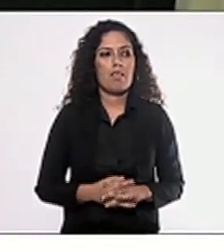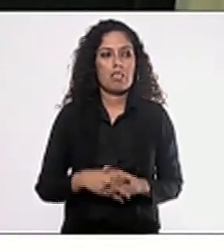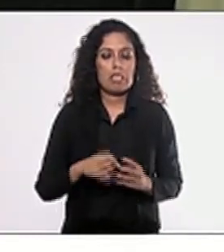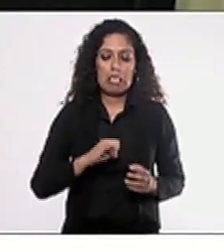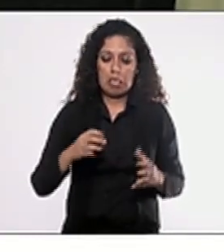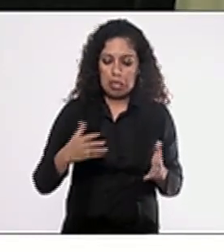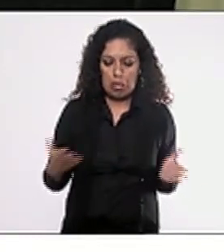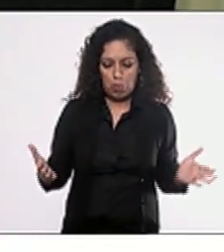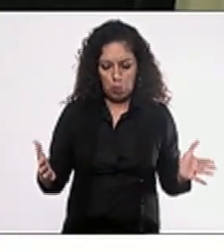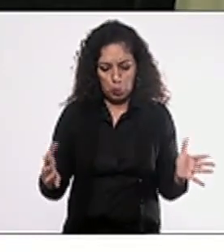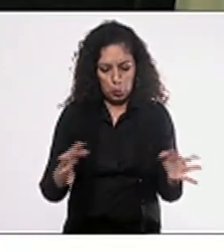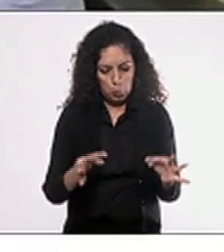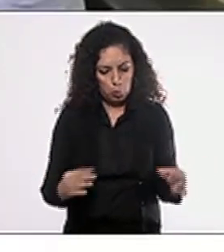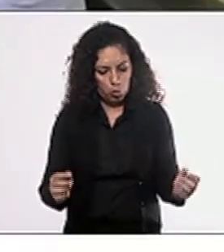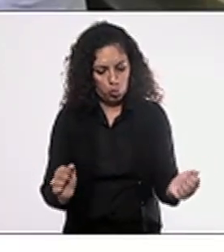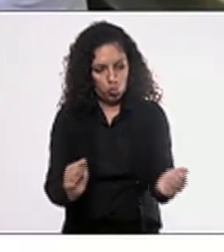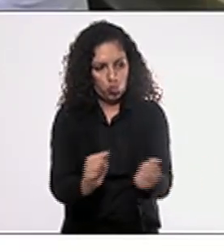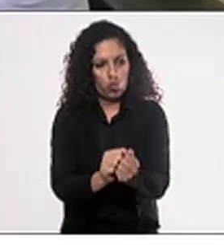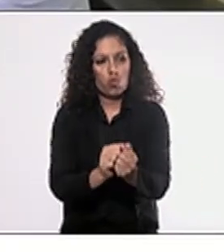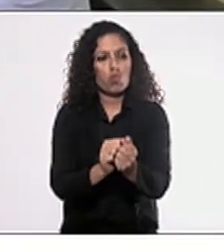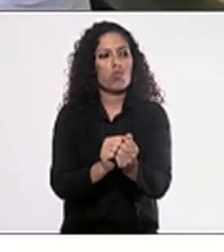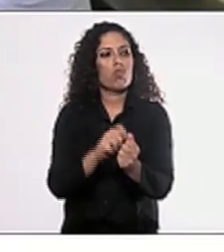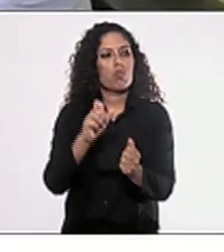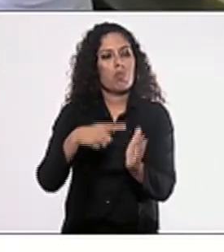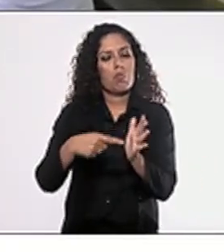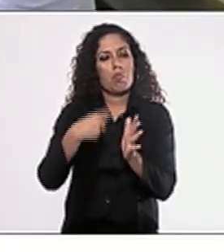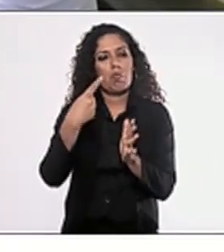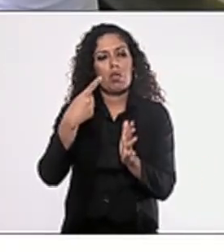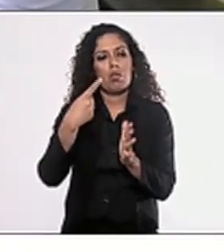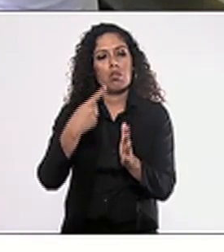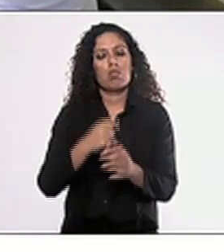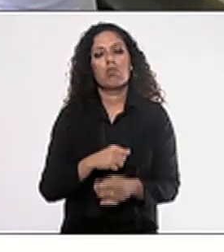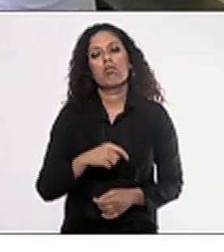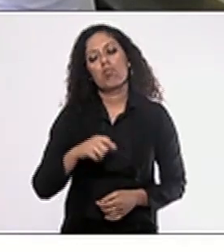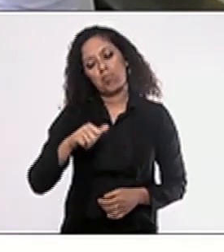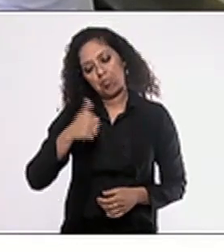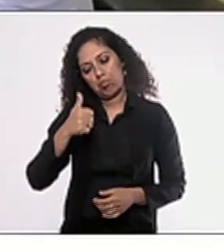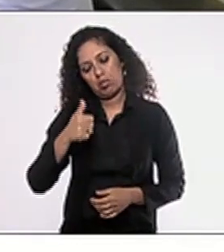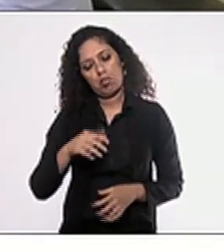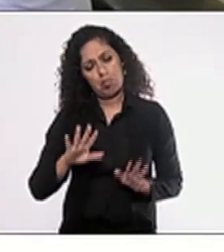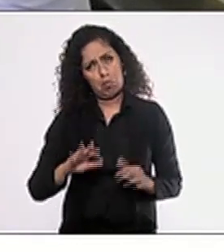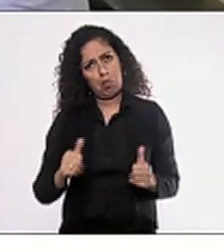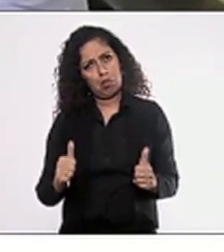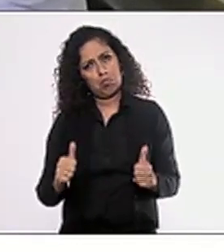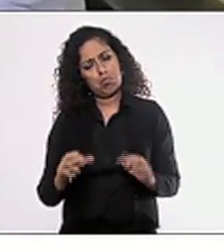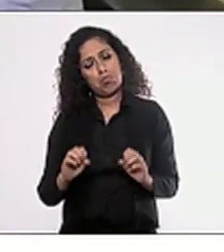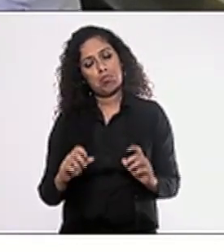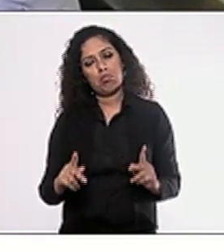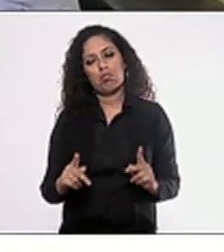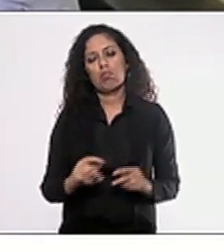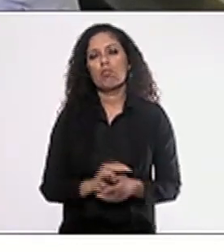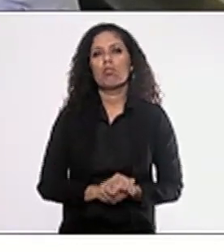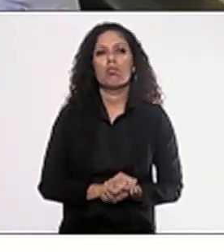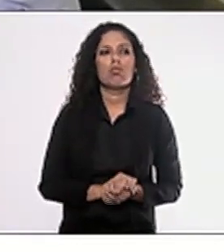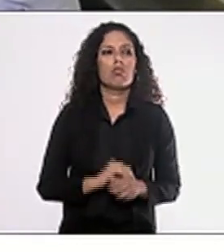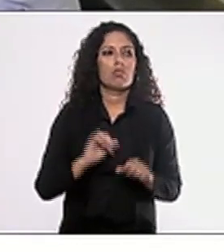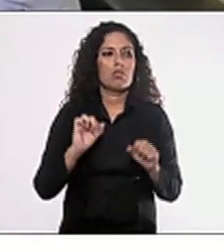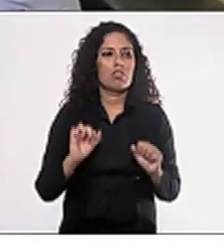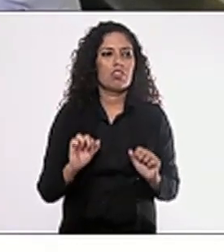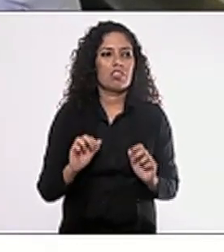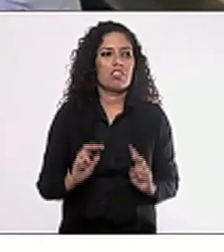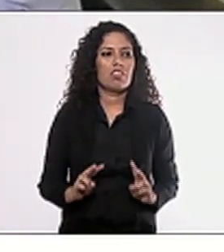chegar mais para cá, acho que é bom. Está confortável? Então tá bom. Espero que